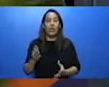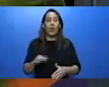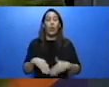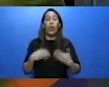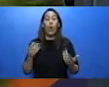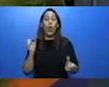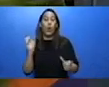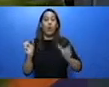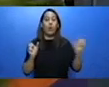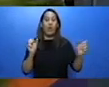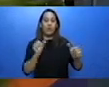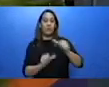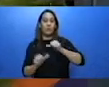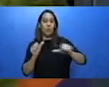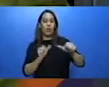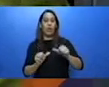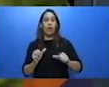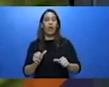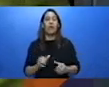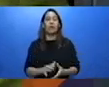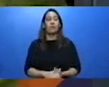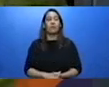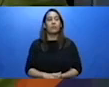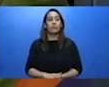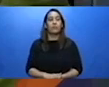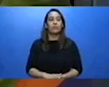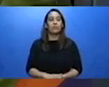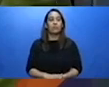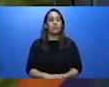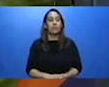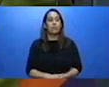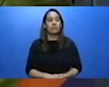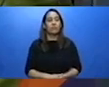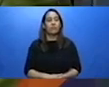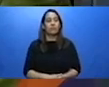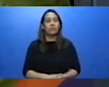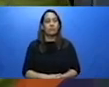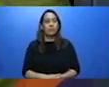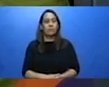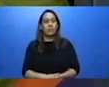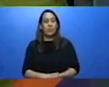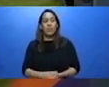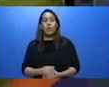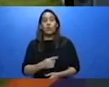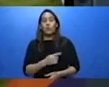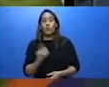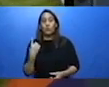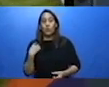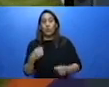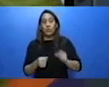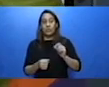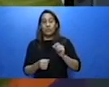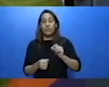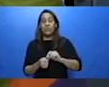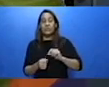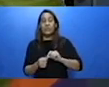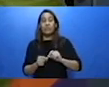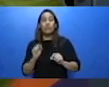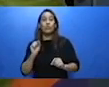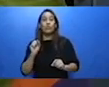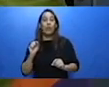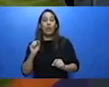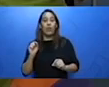Quando a gente está entendendo o outro, o que a gente está fazendo? Nós estamos compreendendo